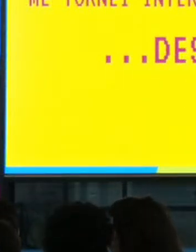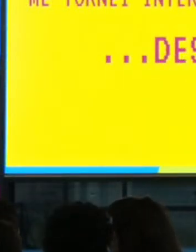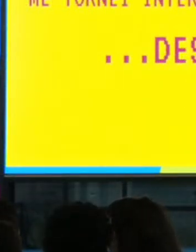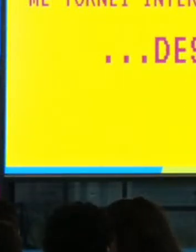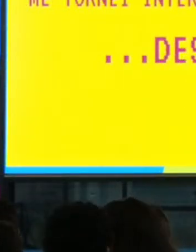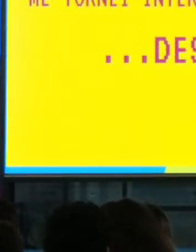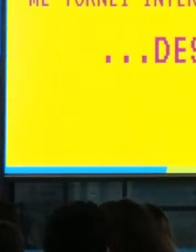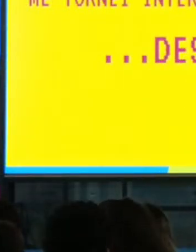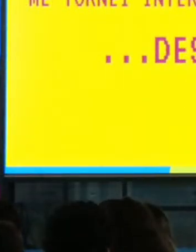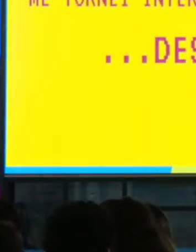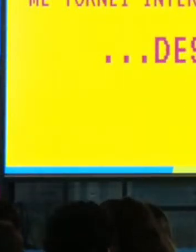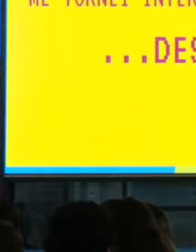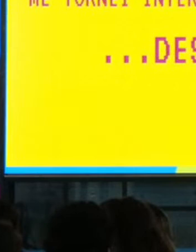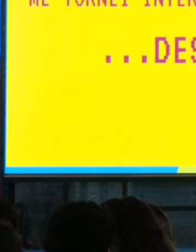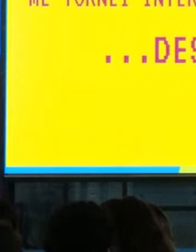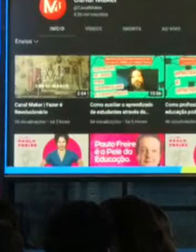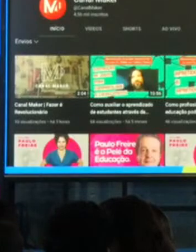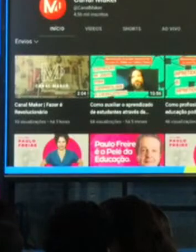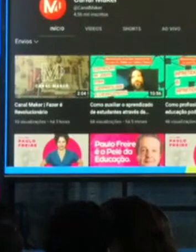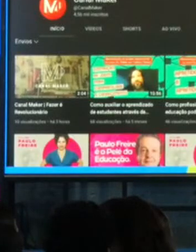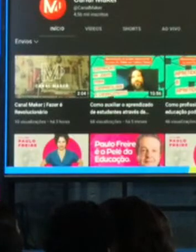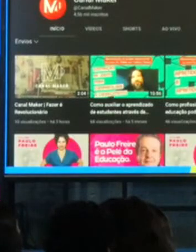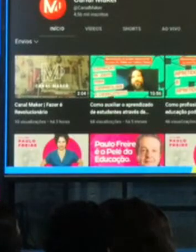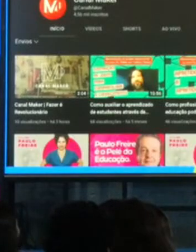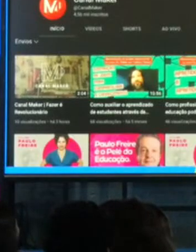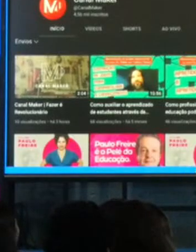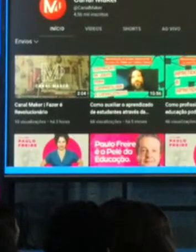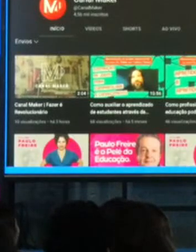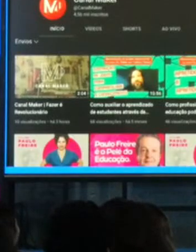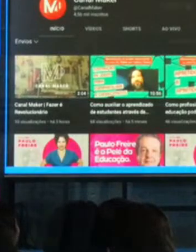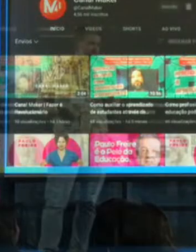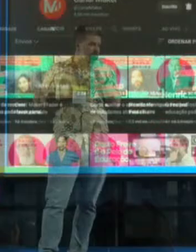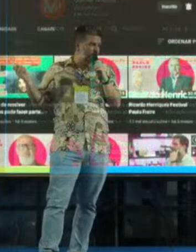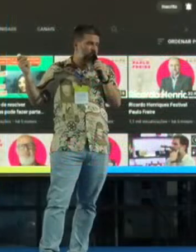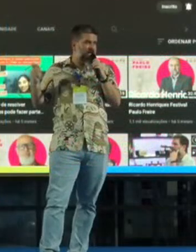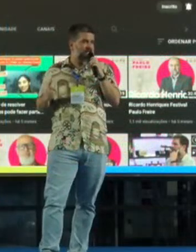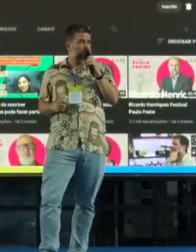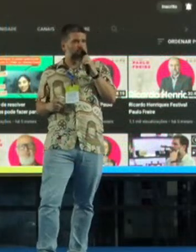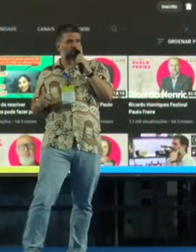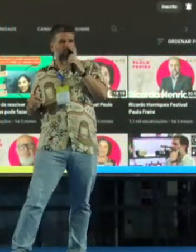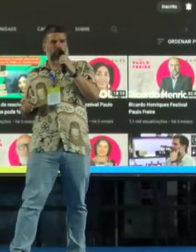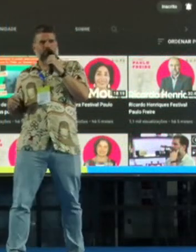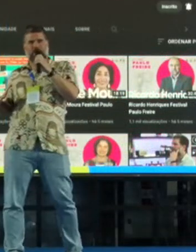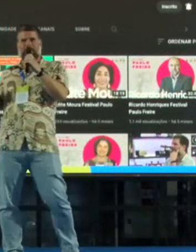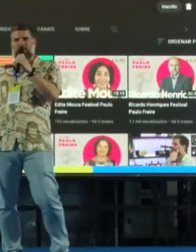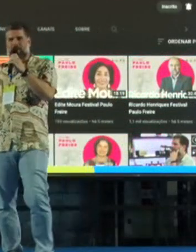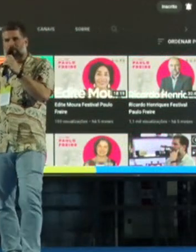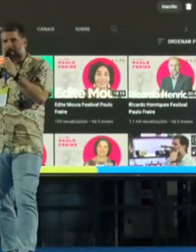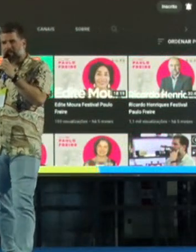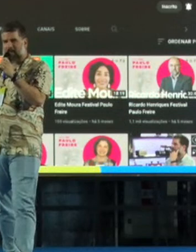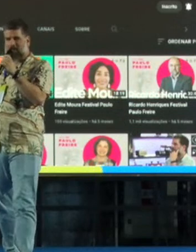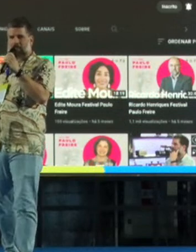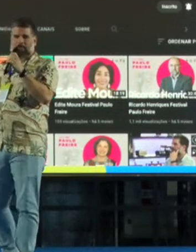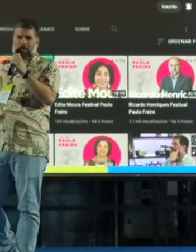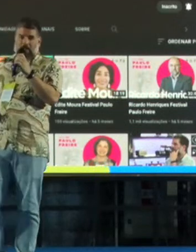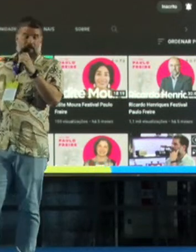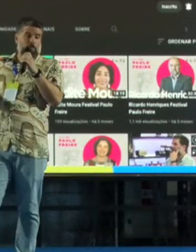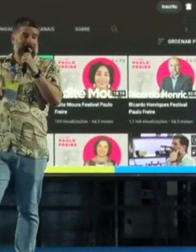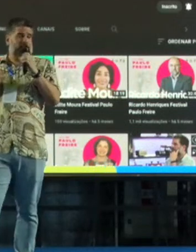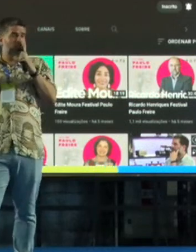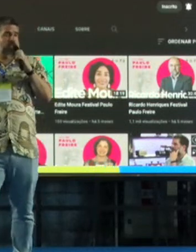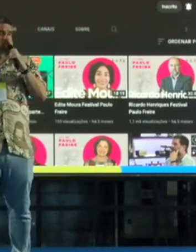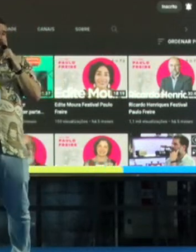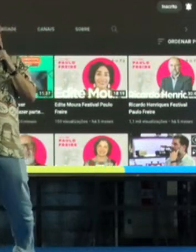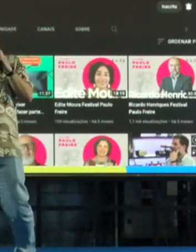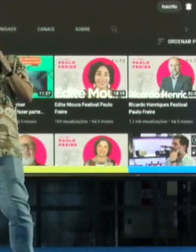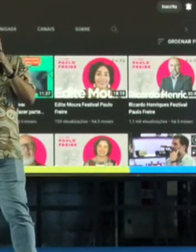Então, mas pelo menos eu fiz amizade com o criador do programa e a gente criou um canal de conteúdo chamado Canal Maker. Tem um